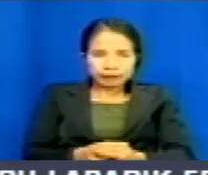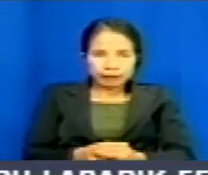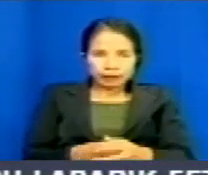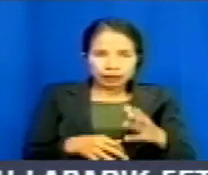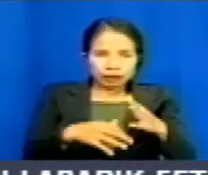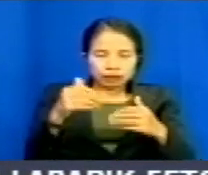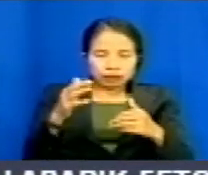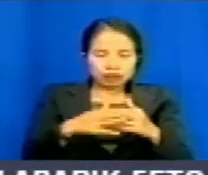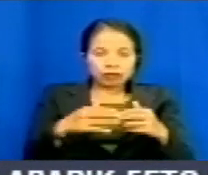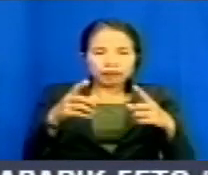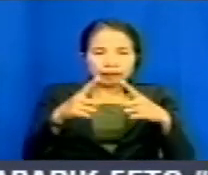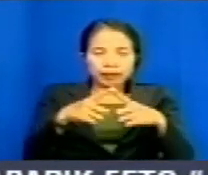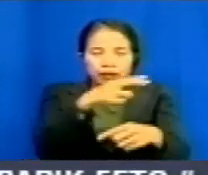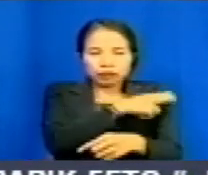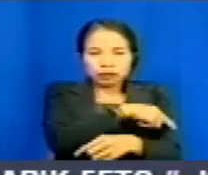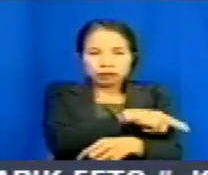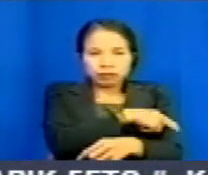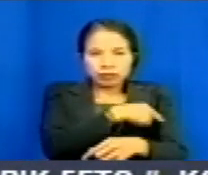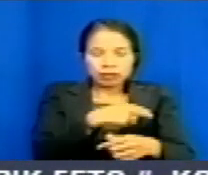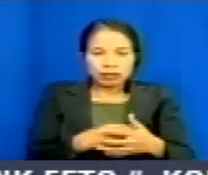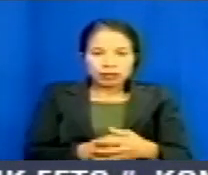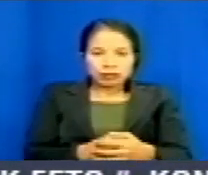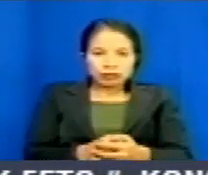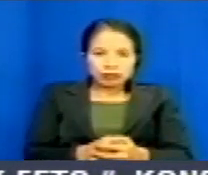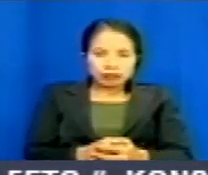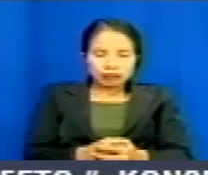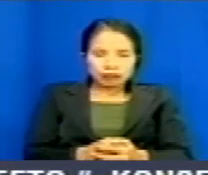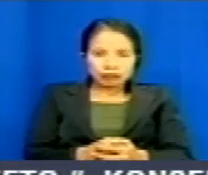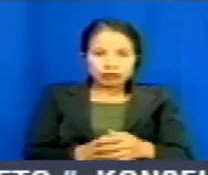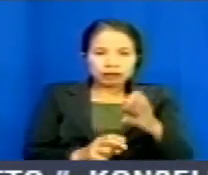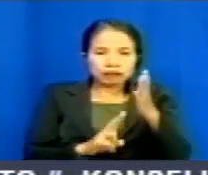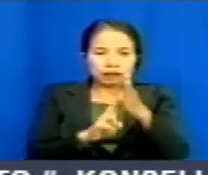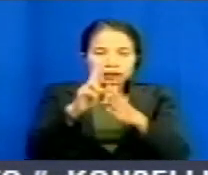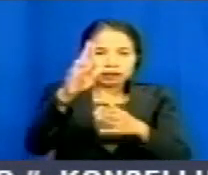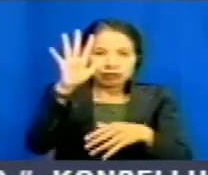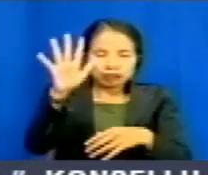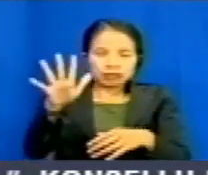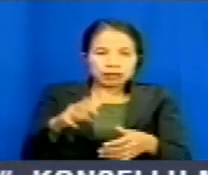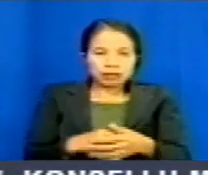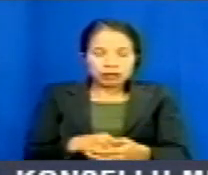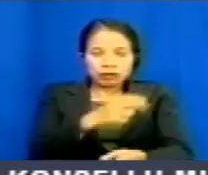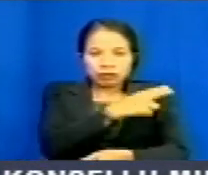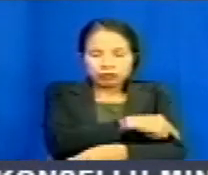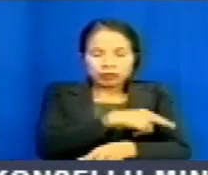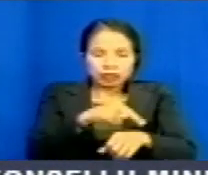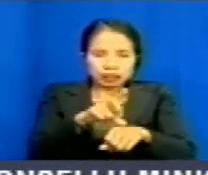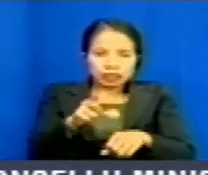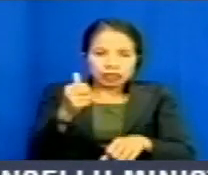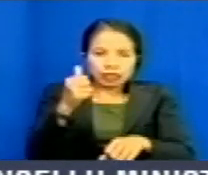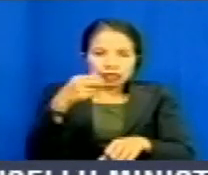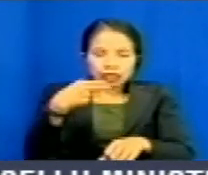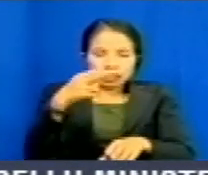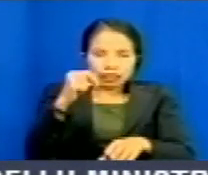construção Bahia Hospital Pediatria, com 5 andares, do Hospital Nacional Guido Valadares, e a